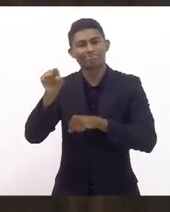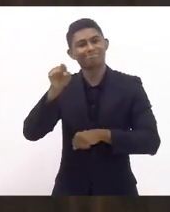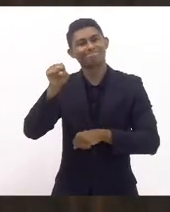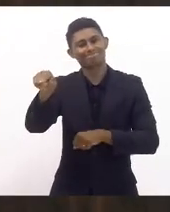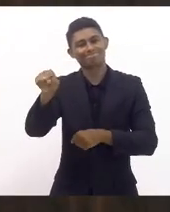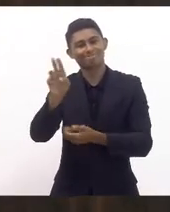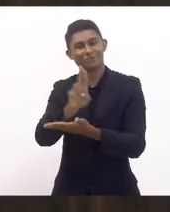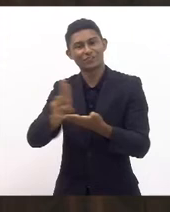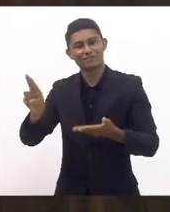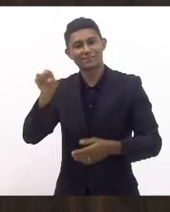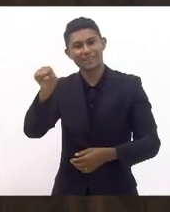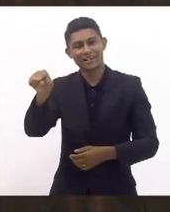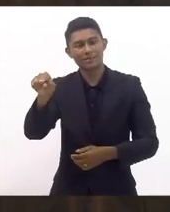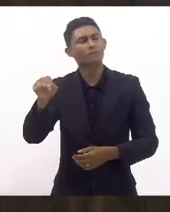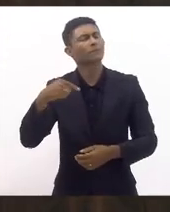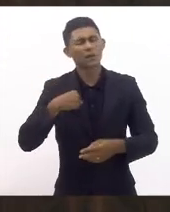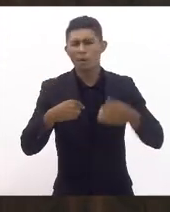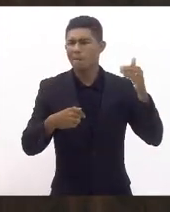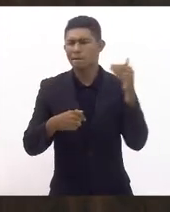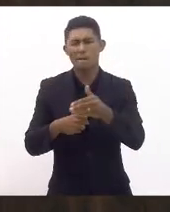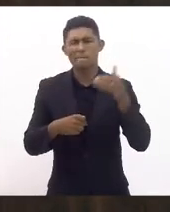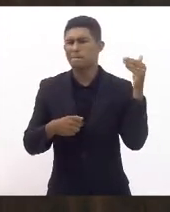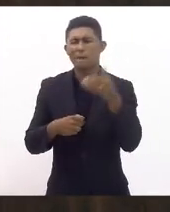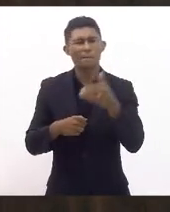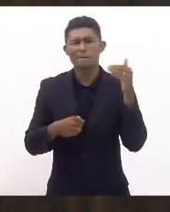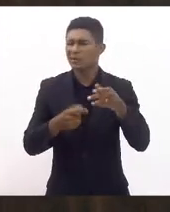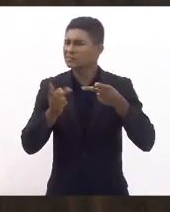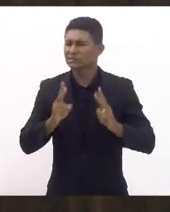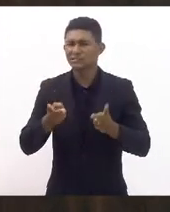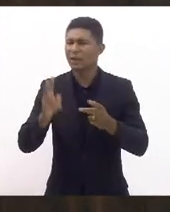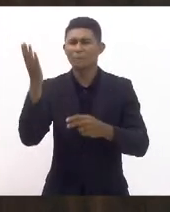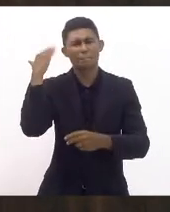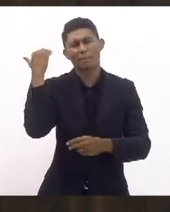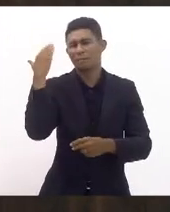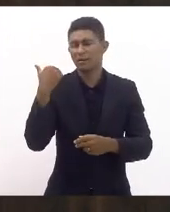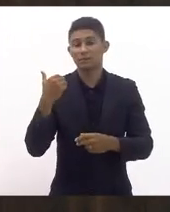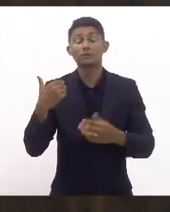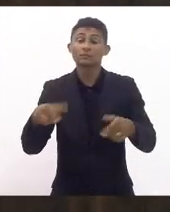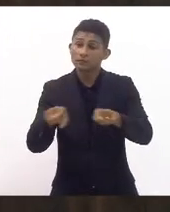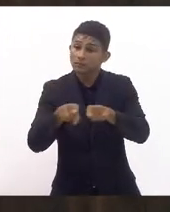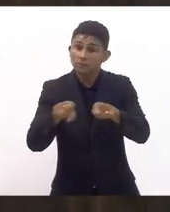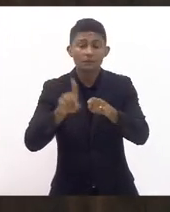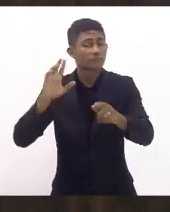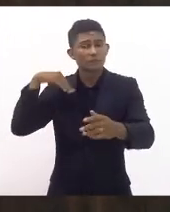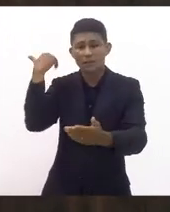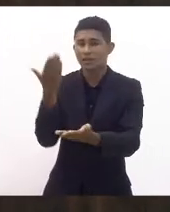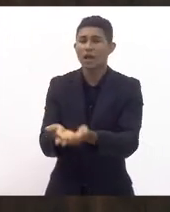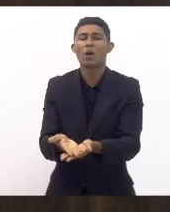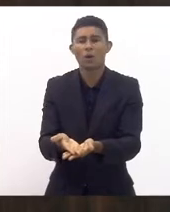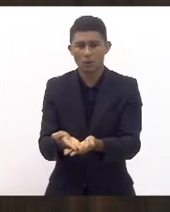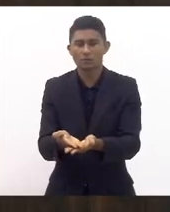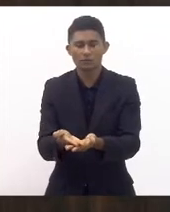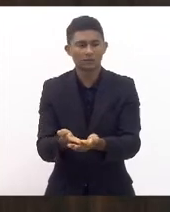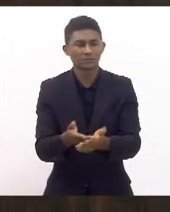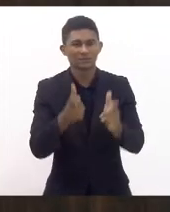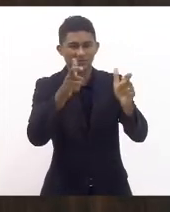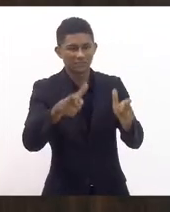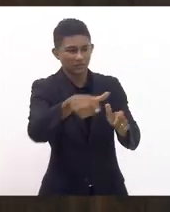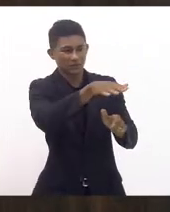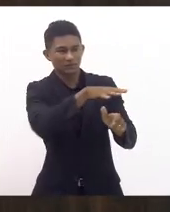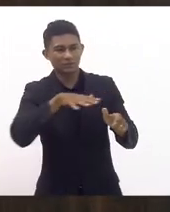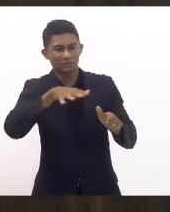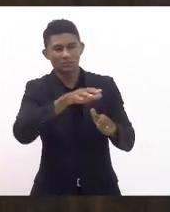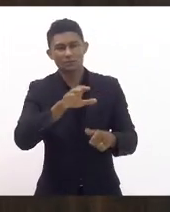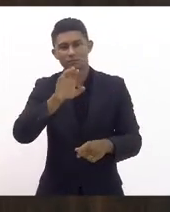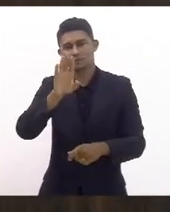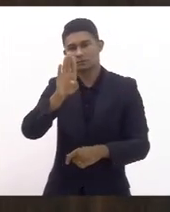ia muito, né, para lá, para poder estudar, e até hoje, né, eu acho que a Baixada Fluminense ela